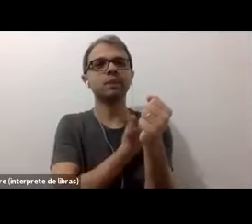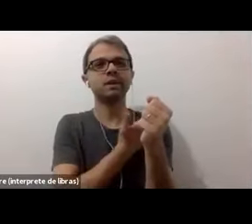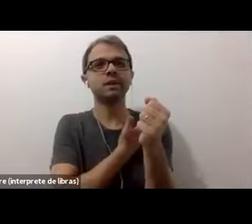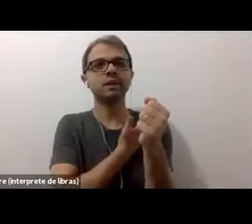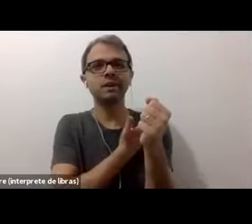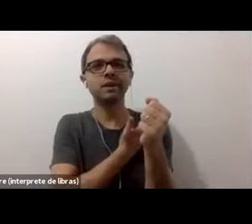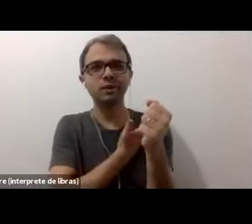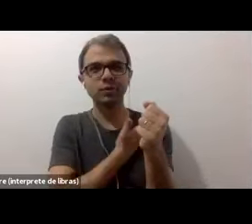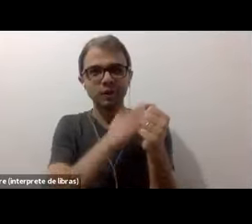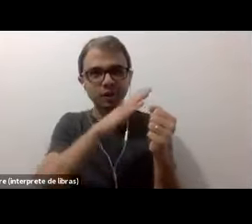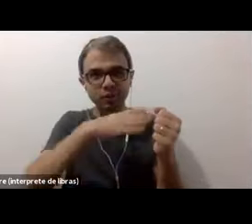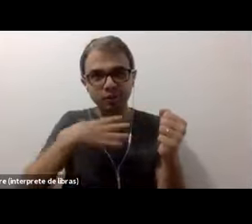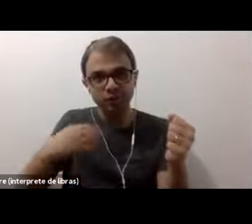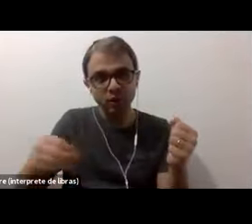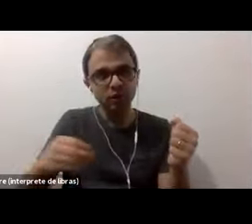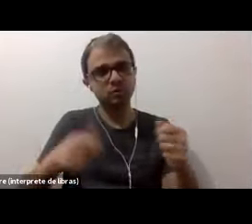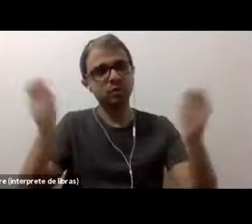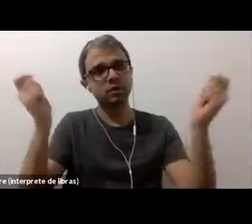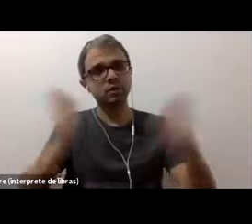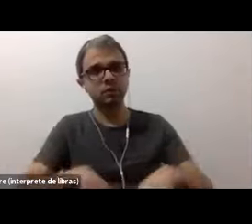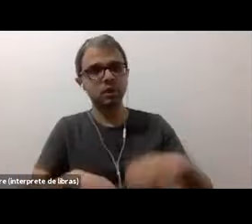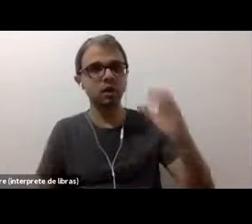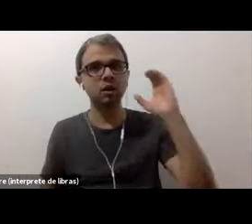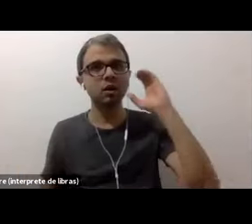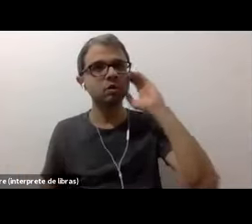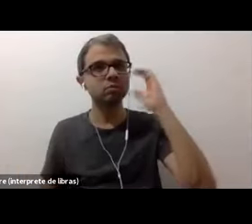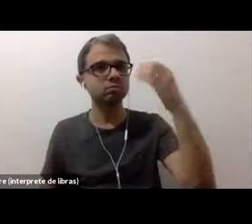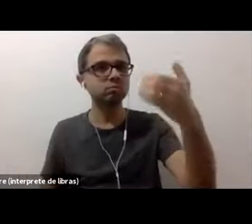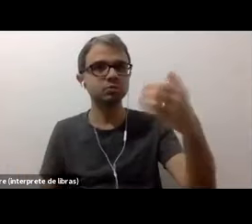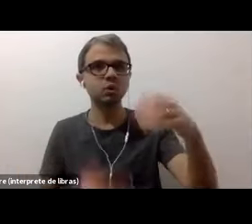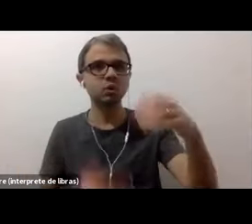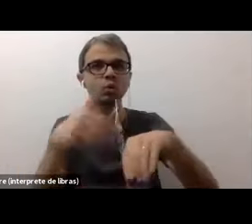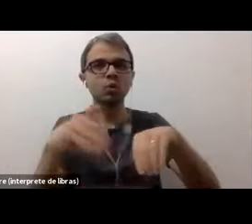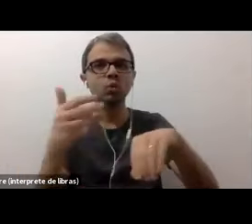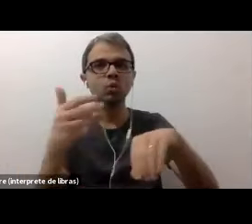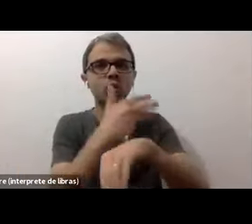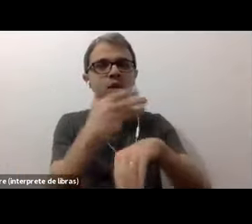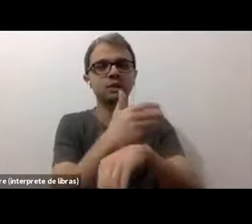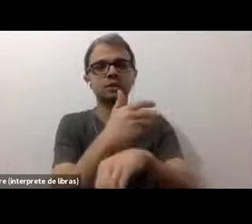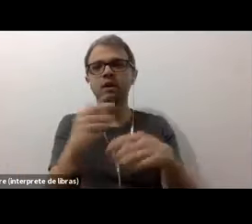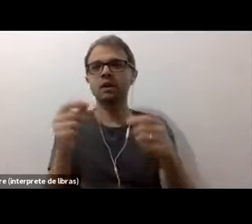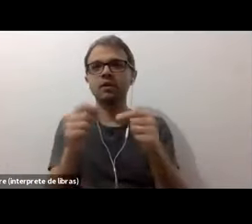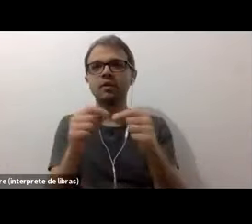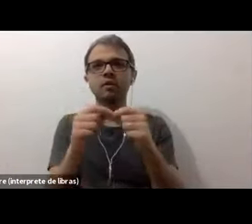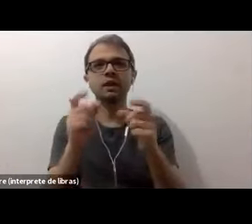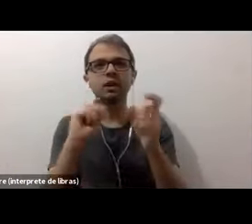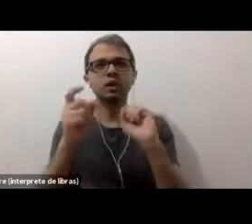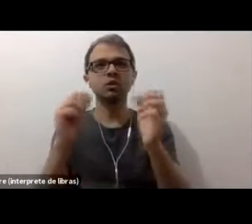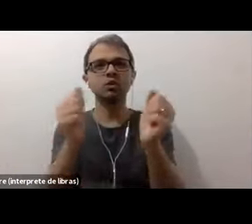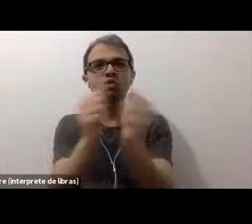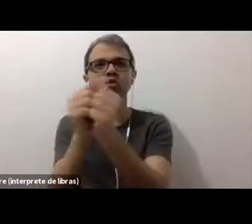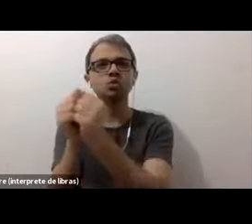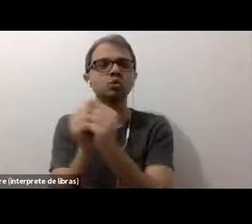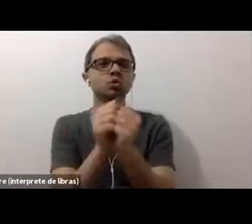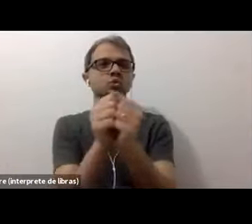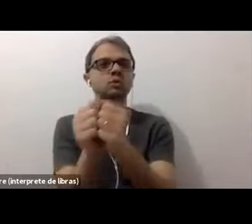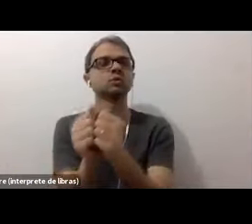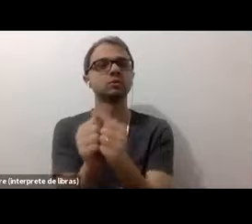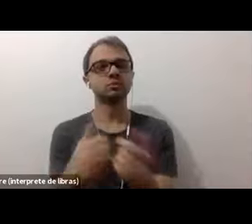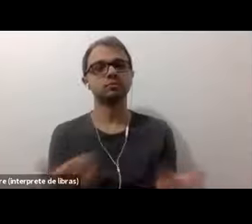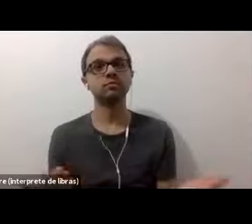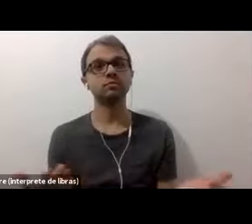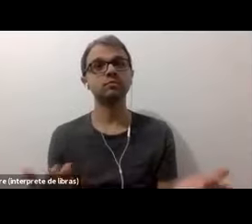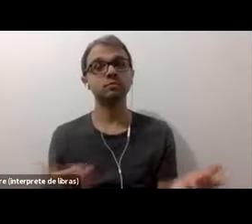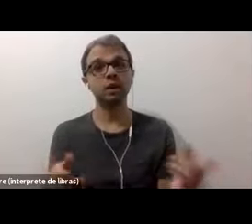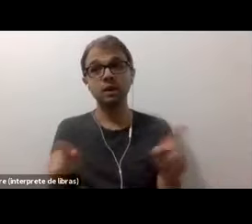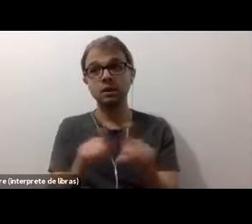aplicativo. Eles precisam ter esse contato, né? A gente precisa... as crianças vão dividindo aí, nesse momento, elas também